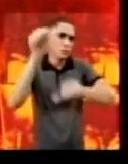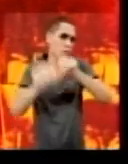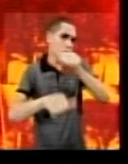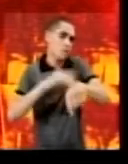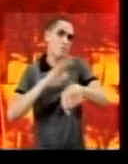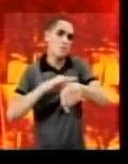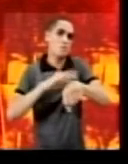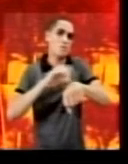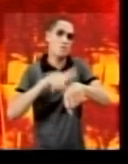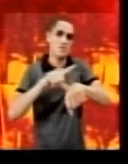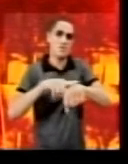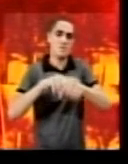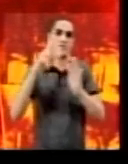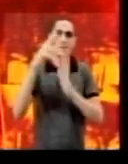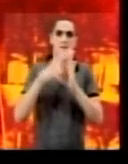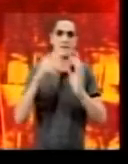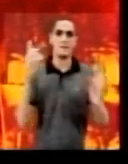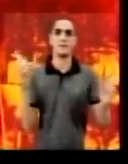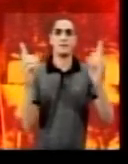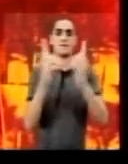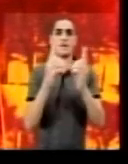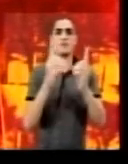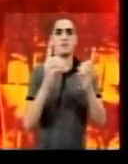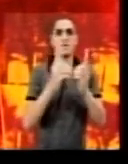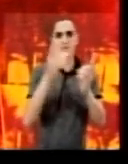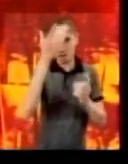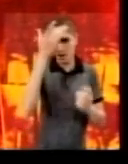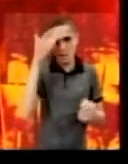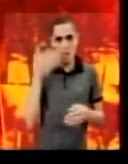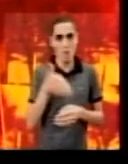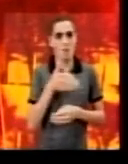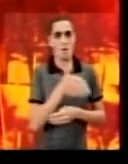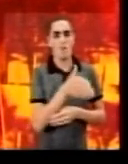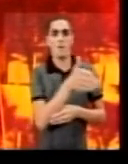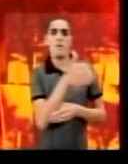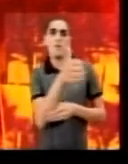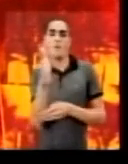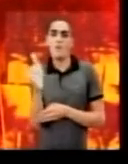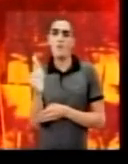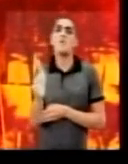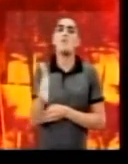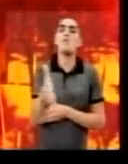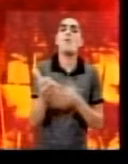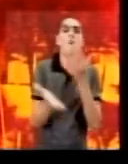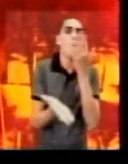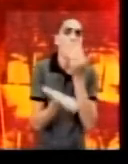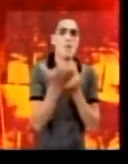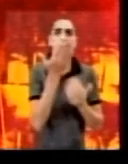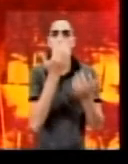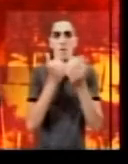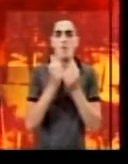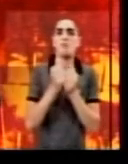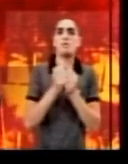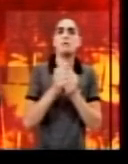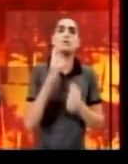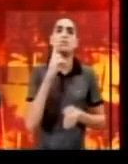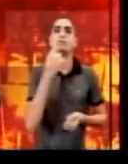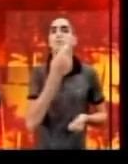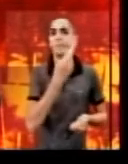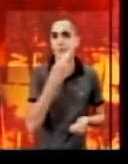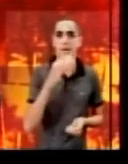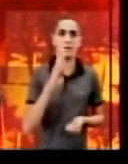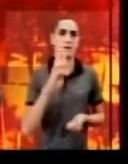horários de atendimento a clientes para consumo de alimentos nos estabelecimentos que fazem esse